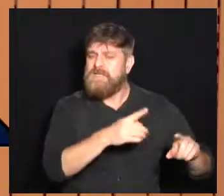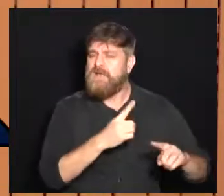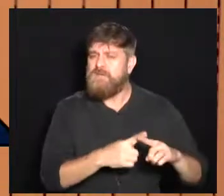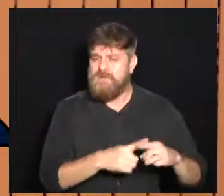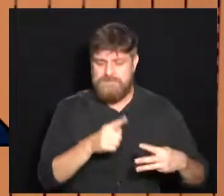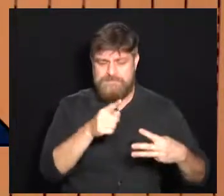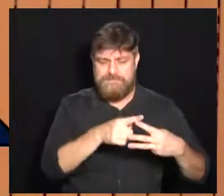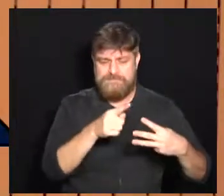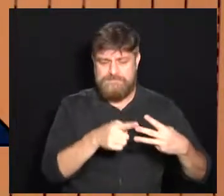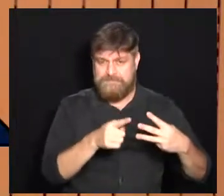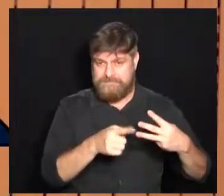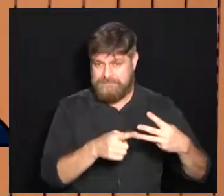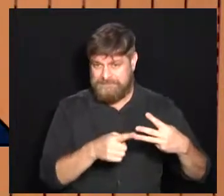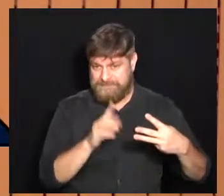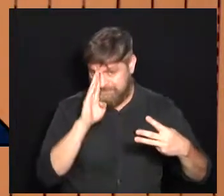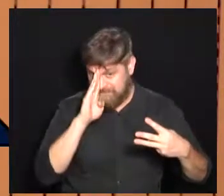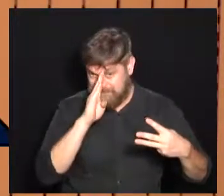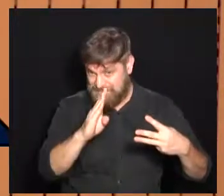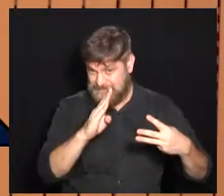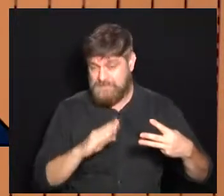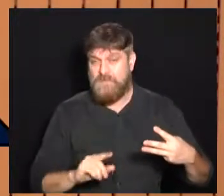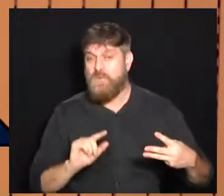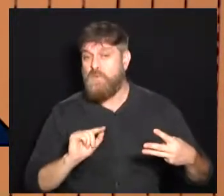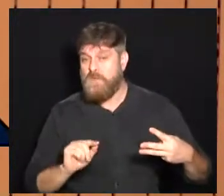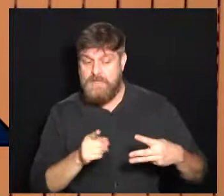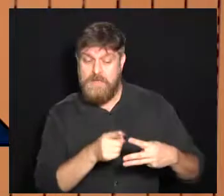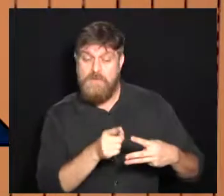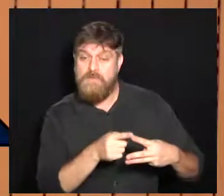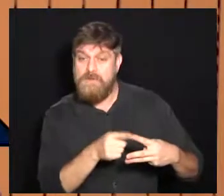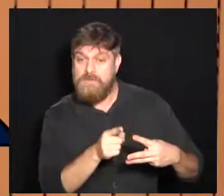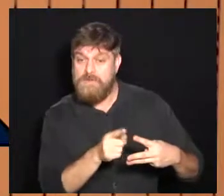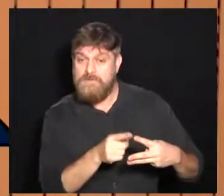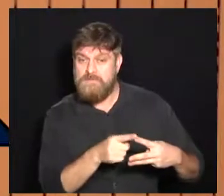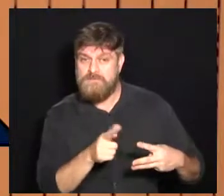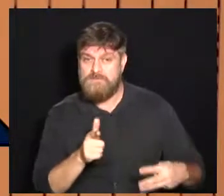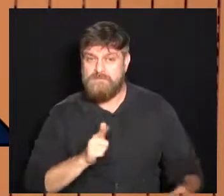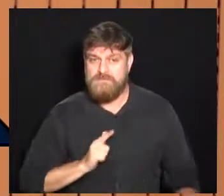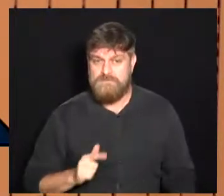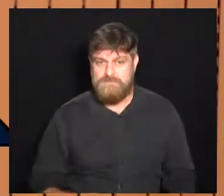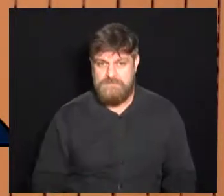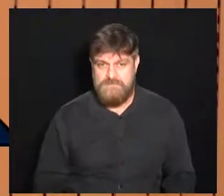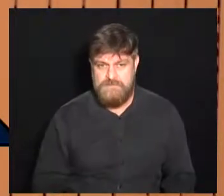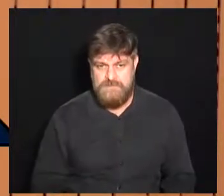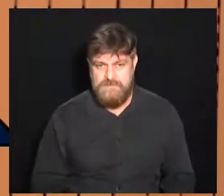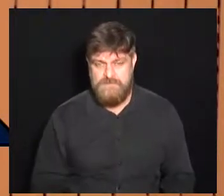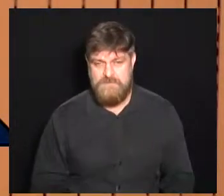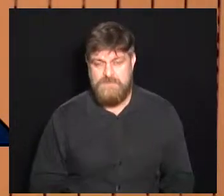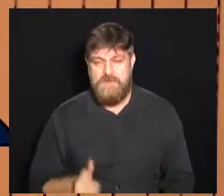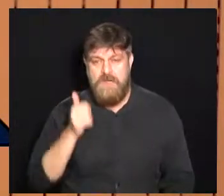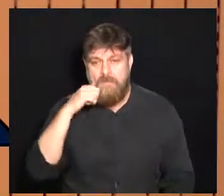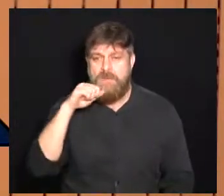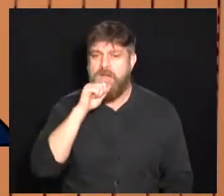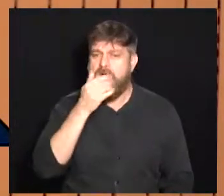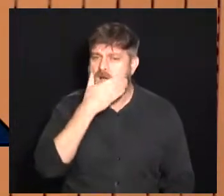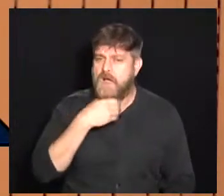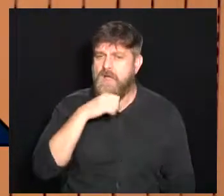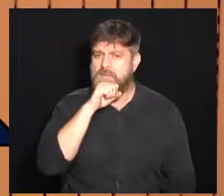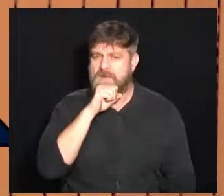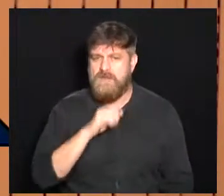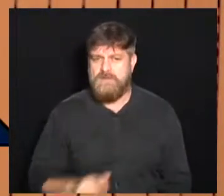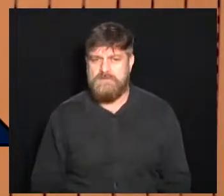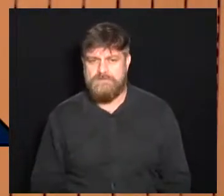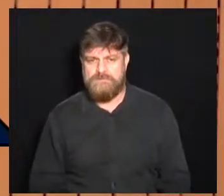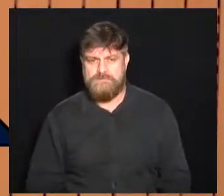3 motivos principais. Primeiro motivo, que faz com que mães e pais, tanto